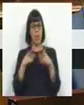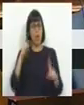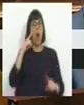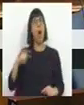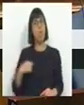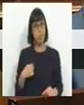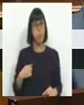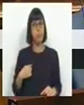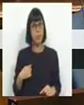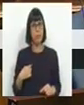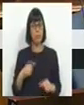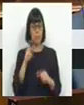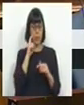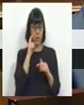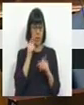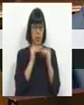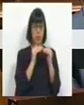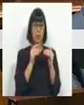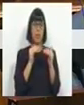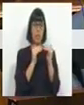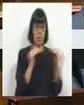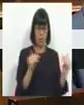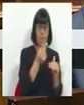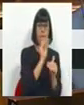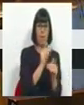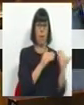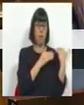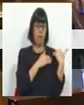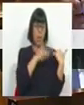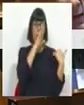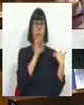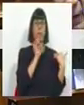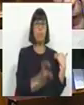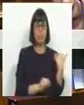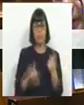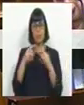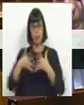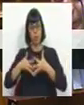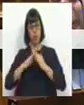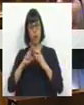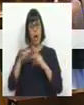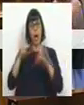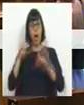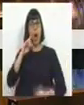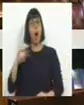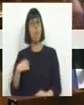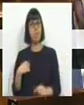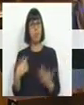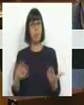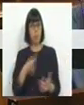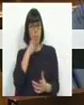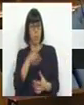diferença entre a estabilidade financeira e a responsabilidade do Governo e a estrutura acionista, como